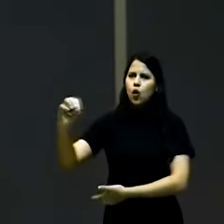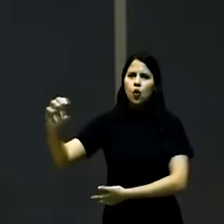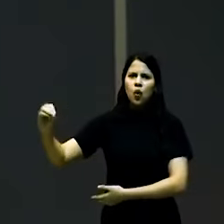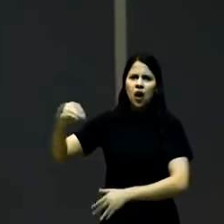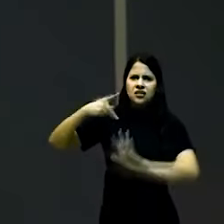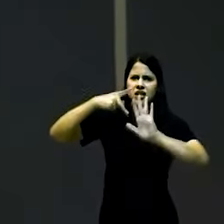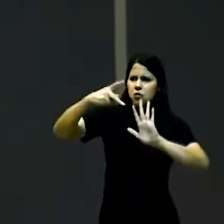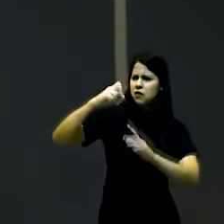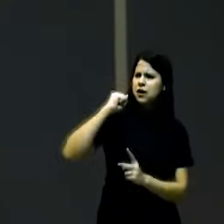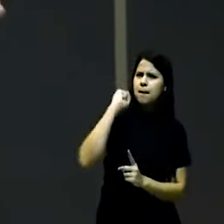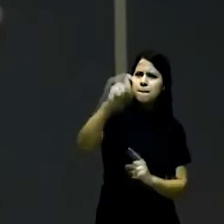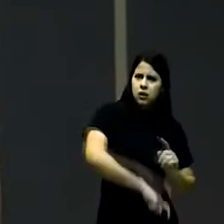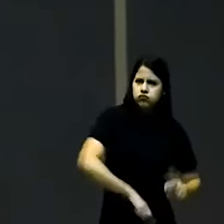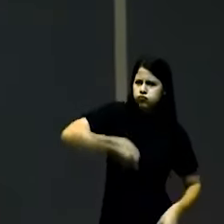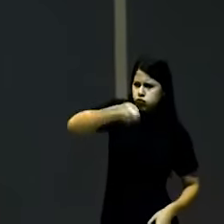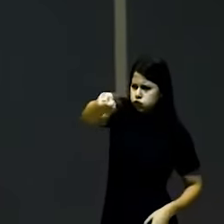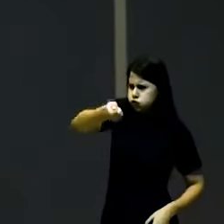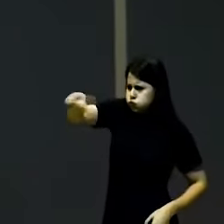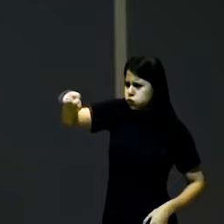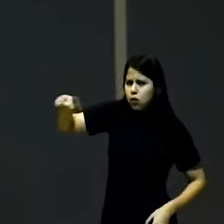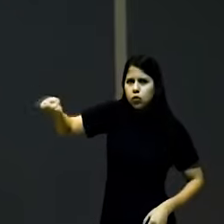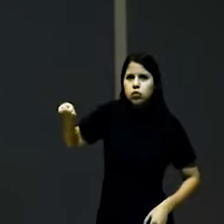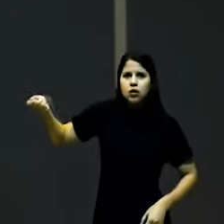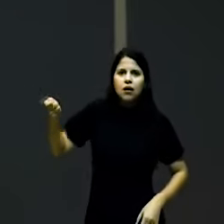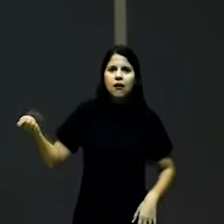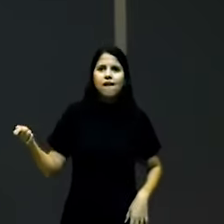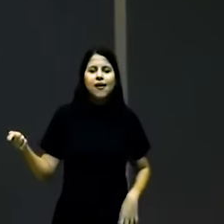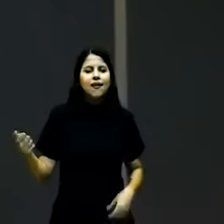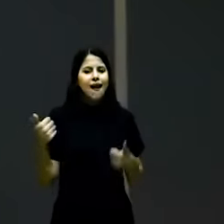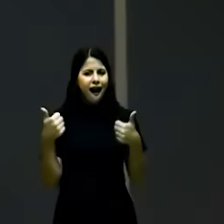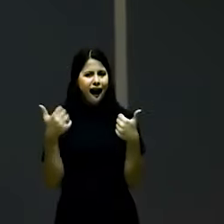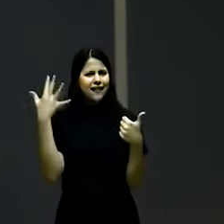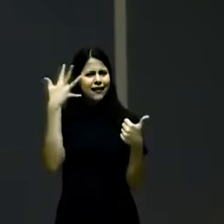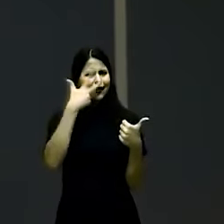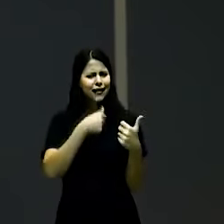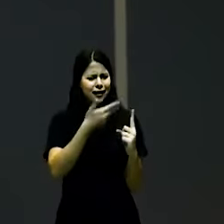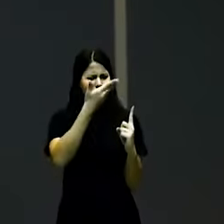da espada. História linda. Até aqui Elias é o cara.